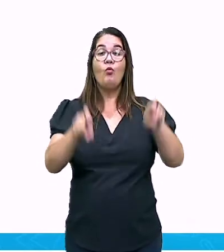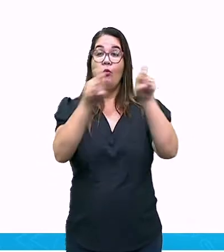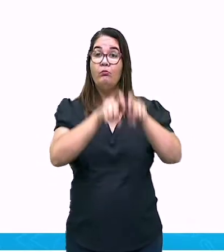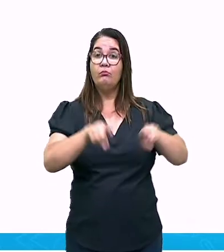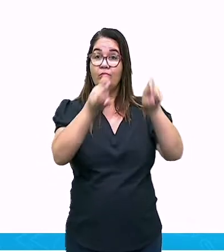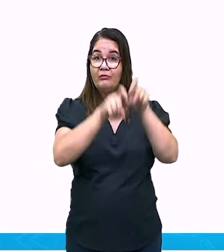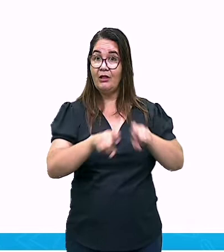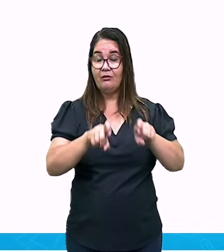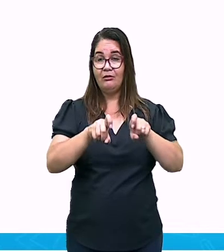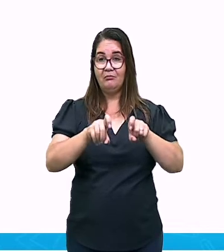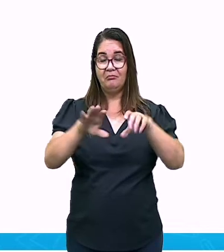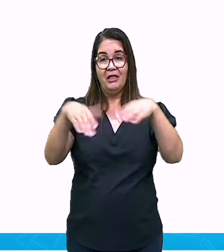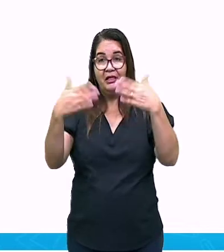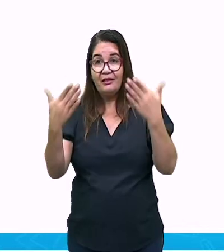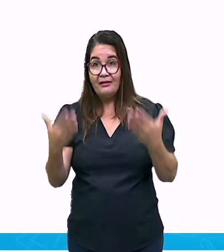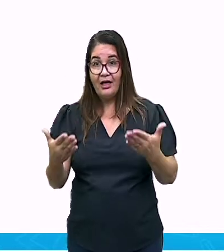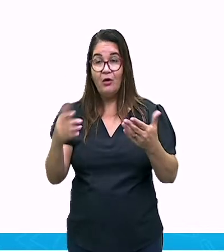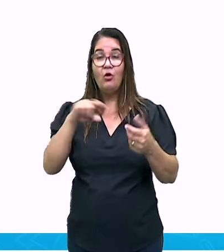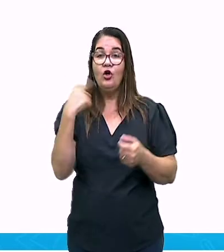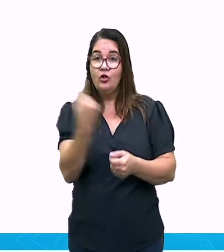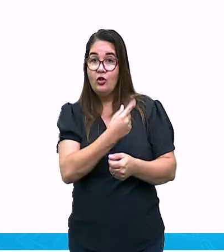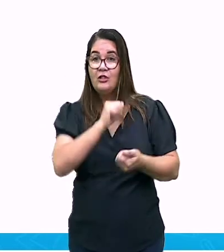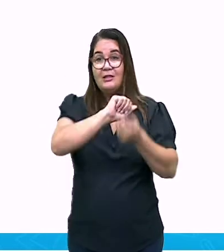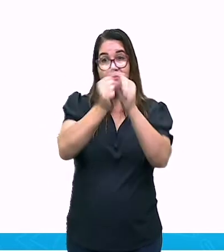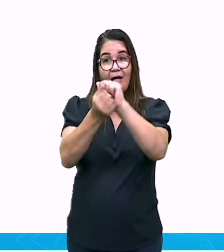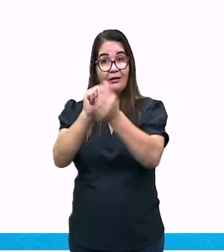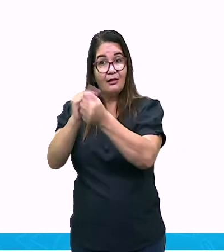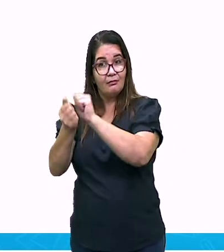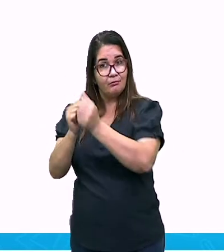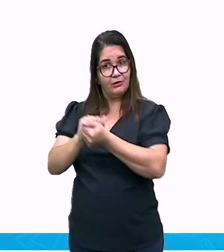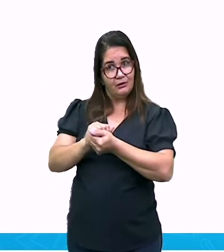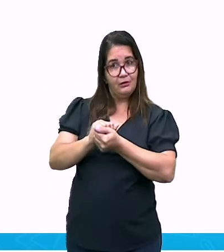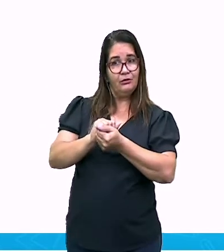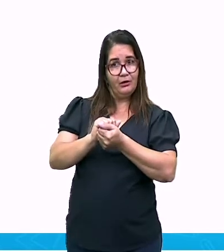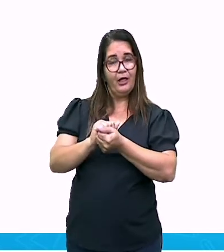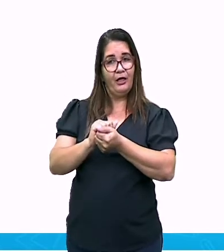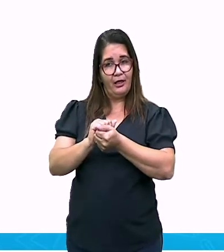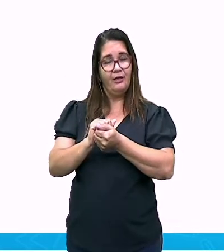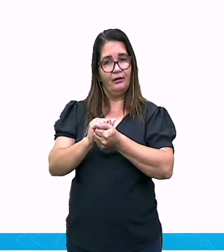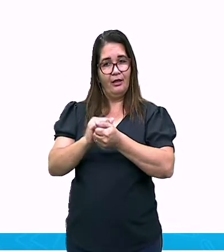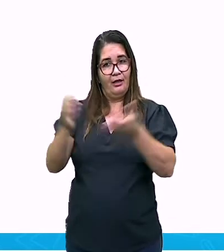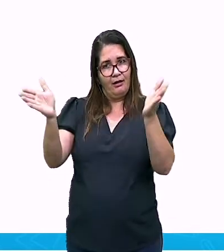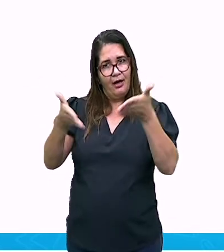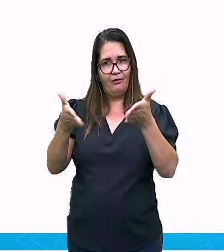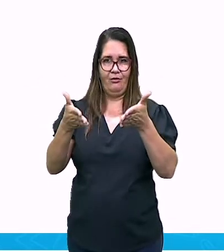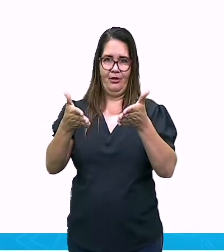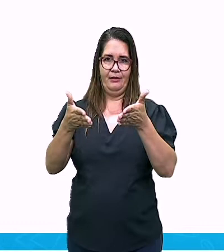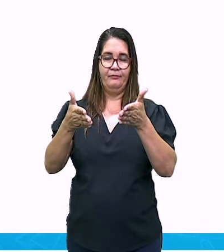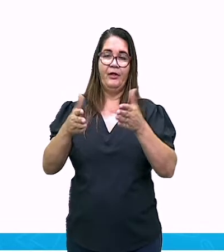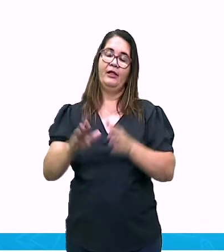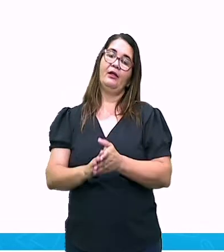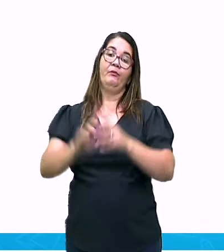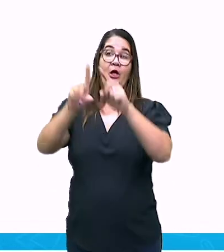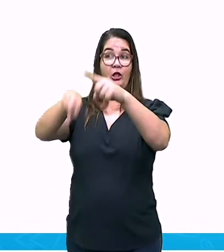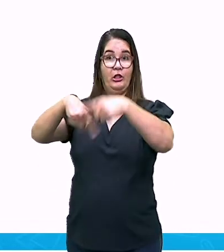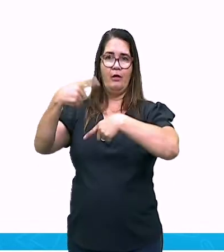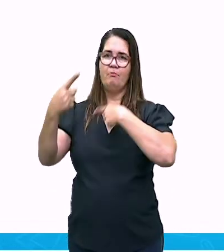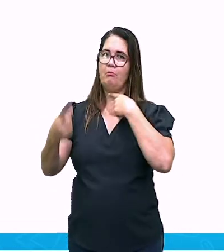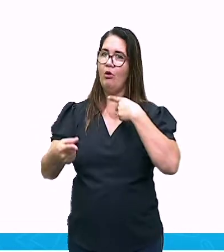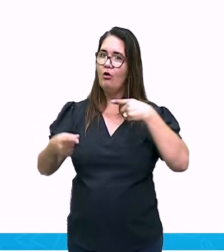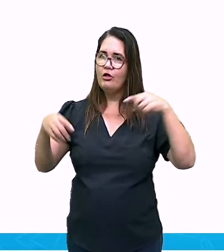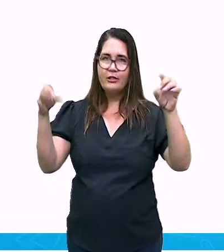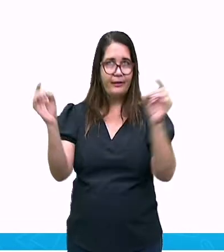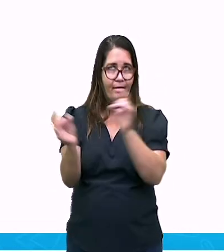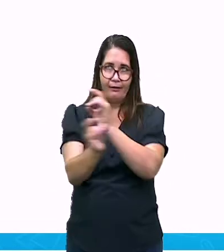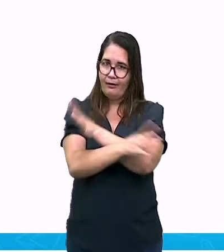nosso estilo de se divertir e distrair neste momento. Mas quando tudo isso acabar, com certeza nós